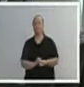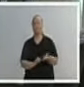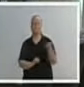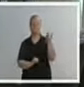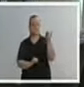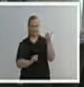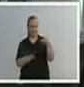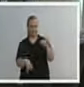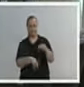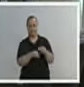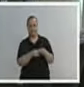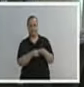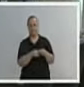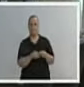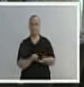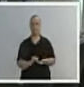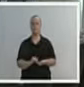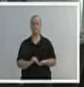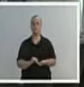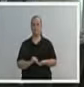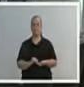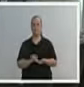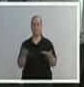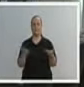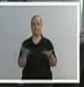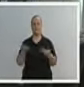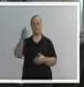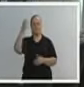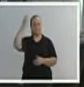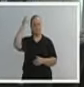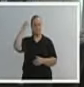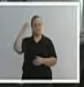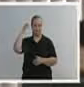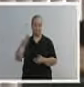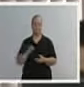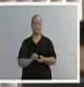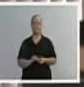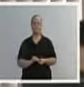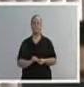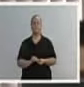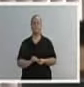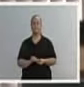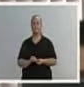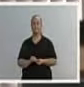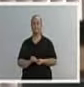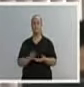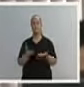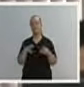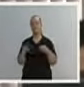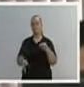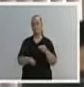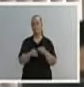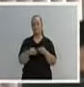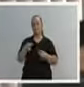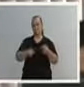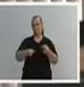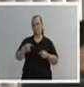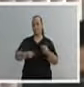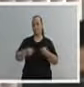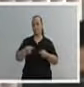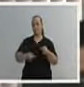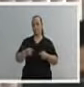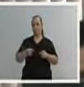permissão da presidente. Com a parte, o vereador Ivan Nats. Vereador, para contribuir com o debate, Por acho favor. que o debate foi o